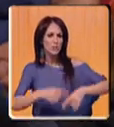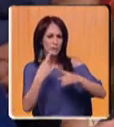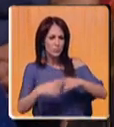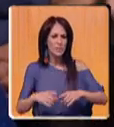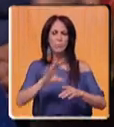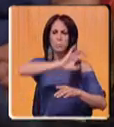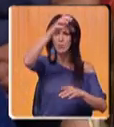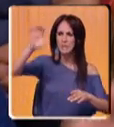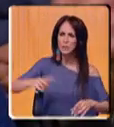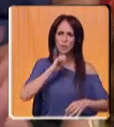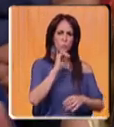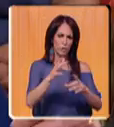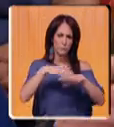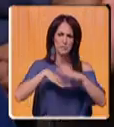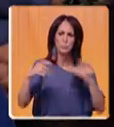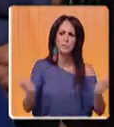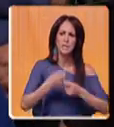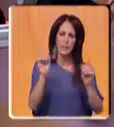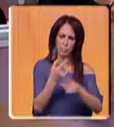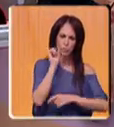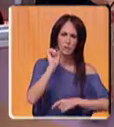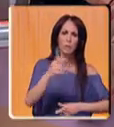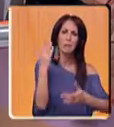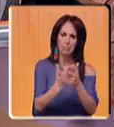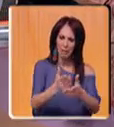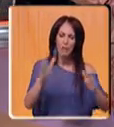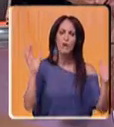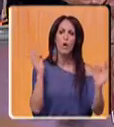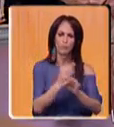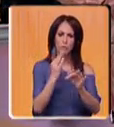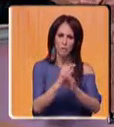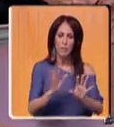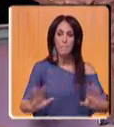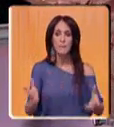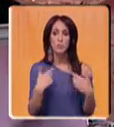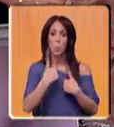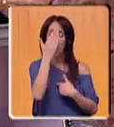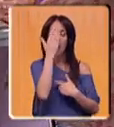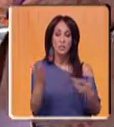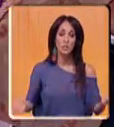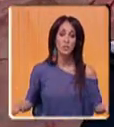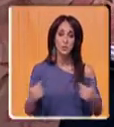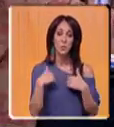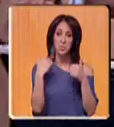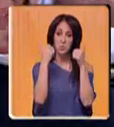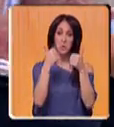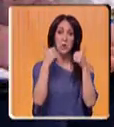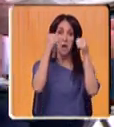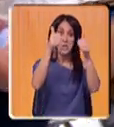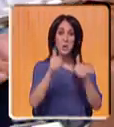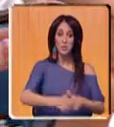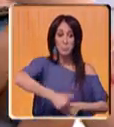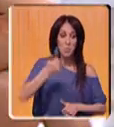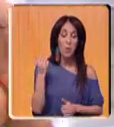todos os países podem divulgar as suas canções até ao festival. Mesmo assim, eu considero-me bem classificado, apesar